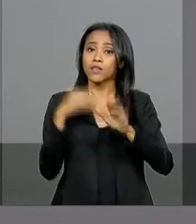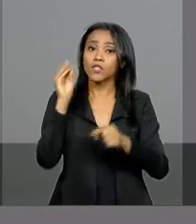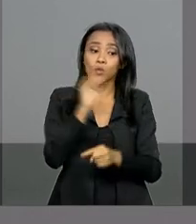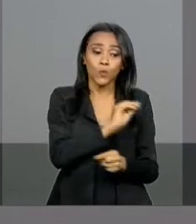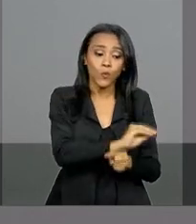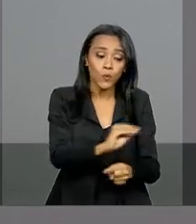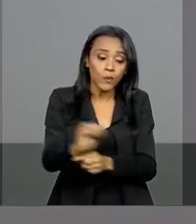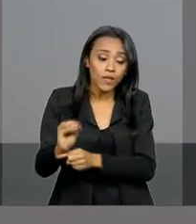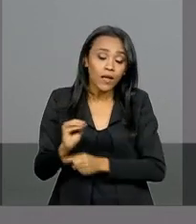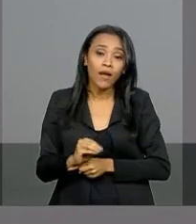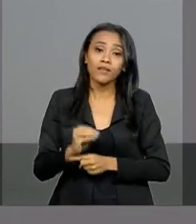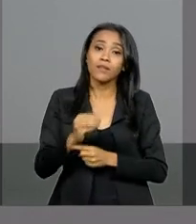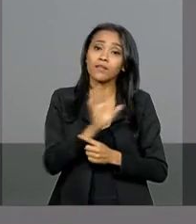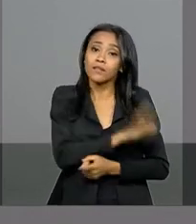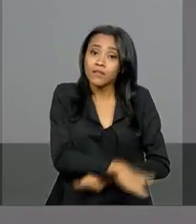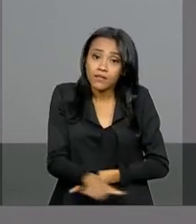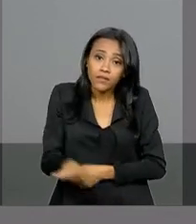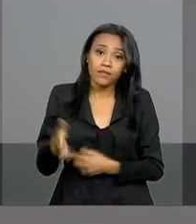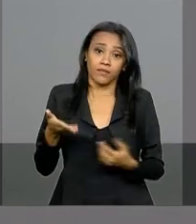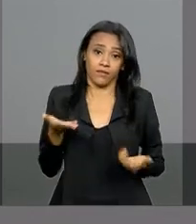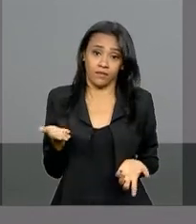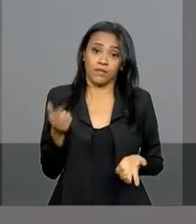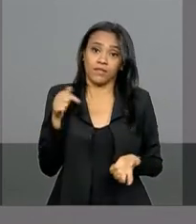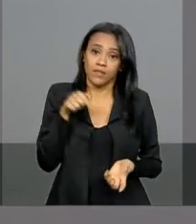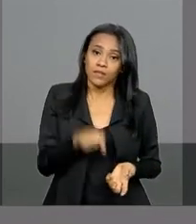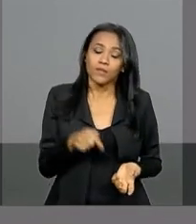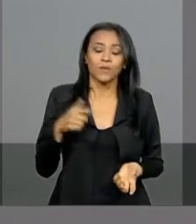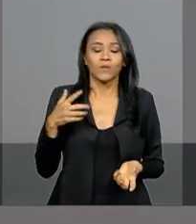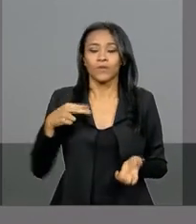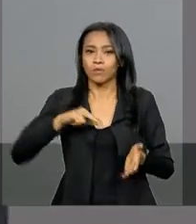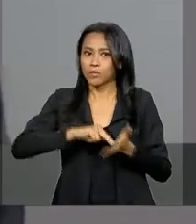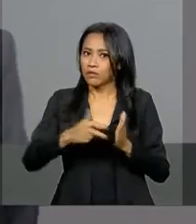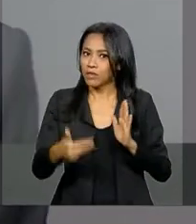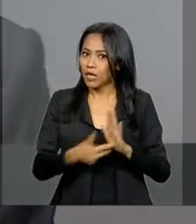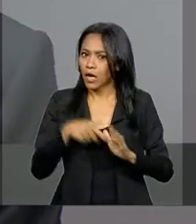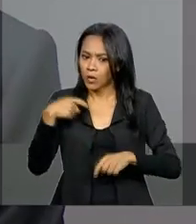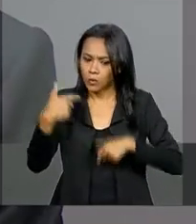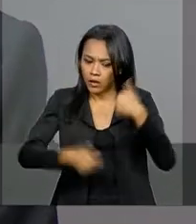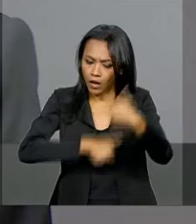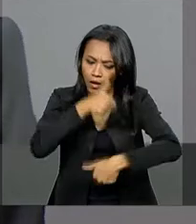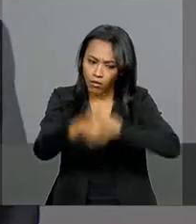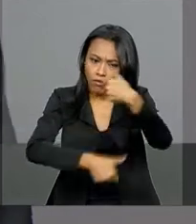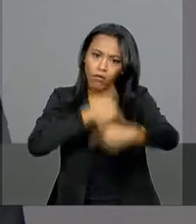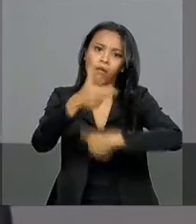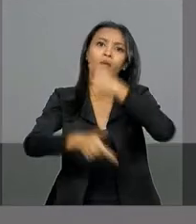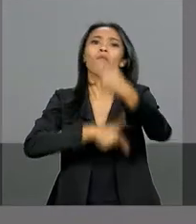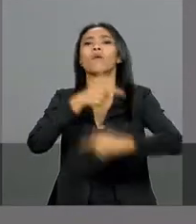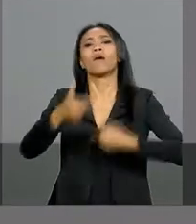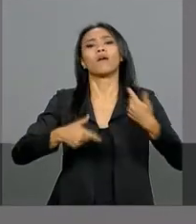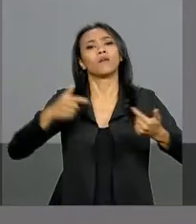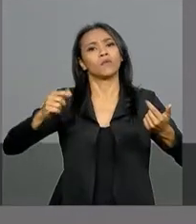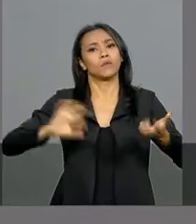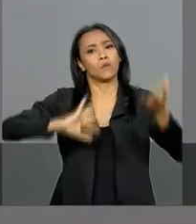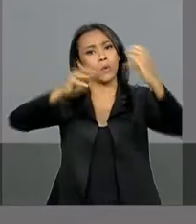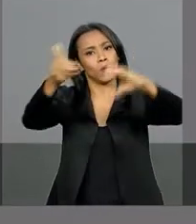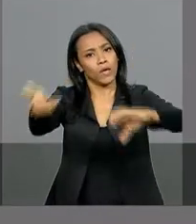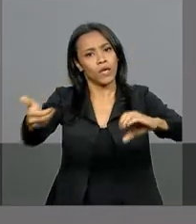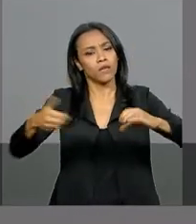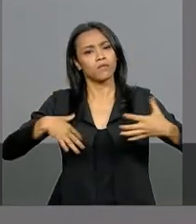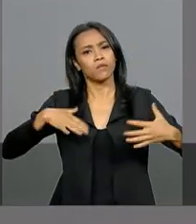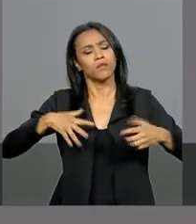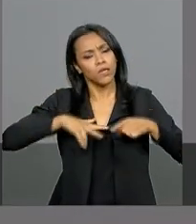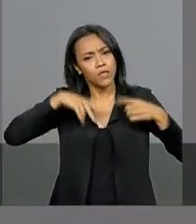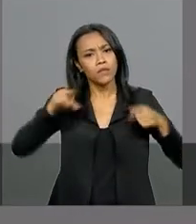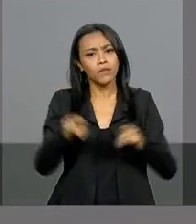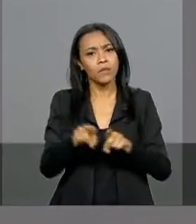primeira infância também um significativo trabalho do congresso nacional aprimorando exatamente